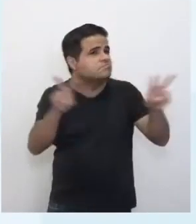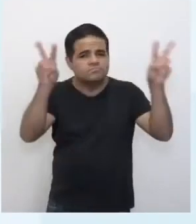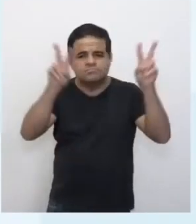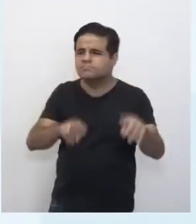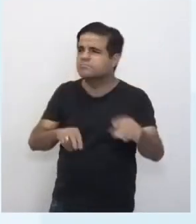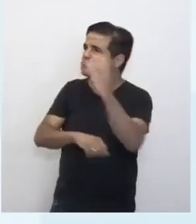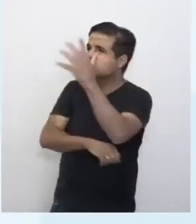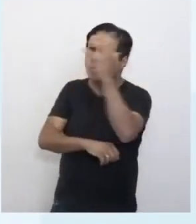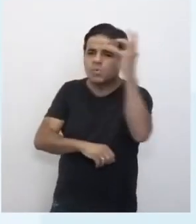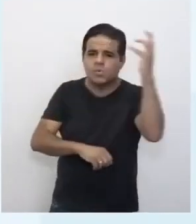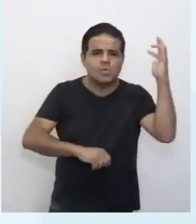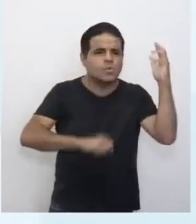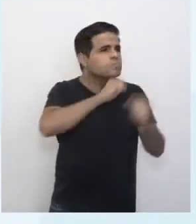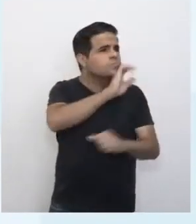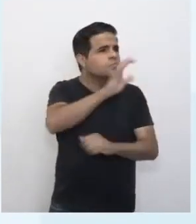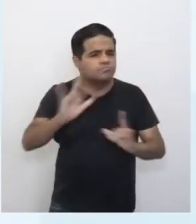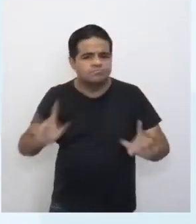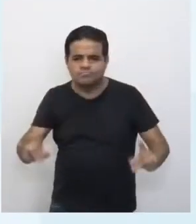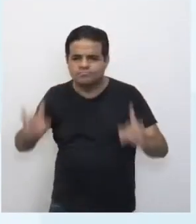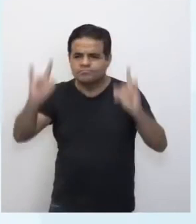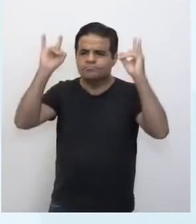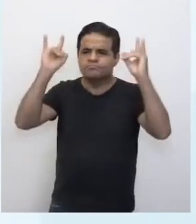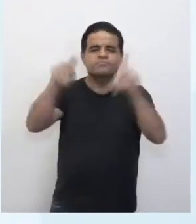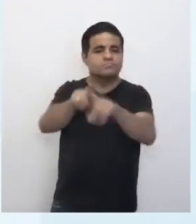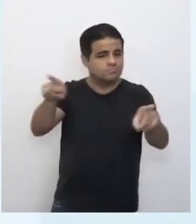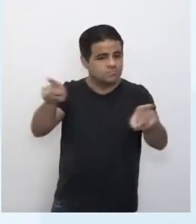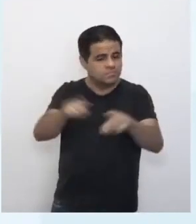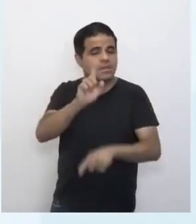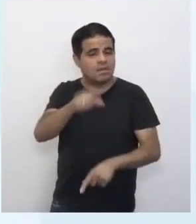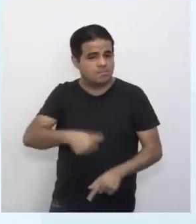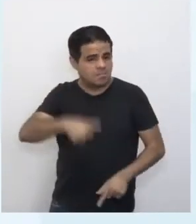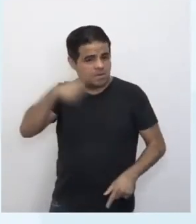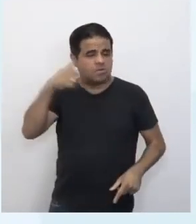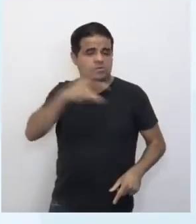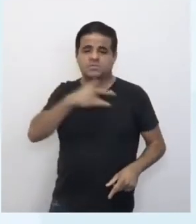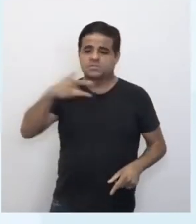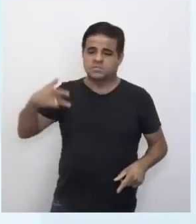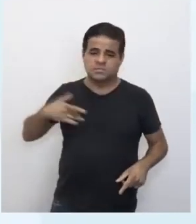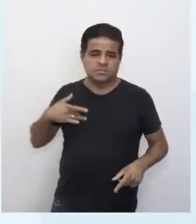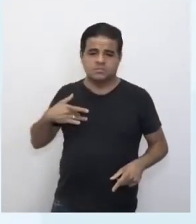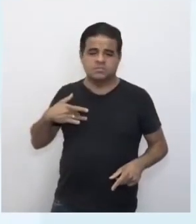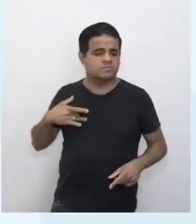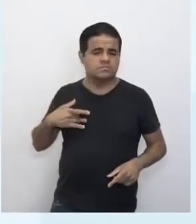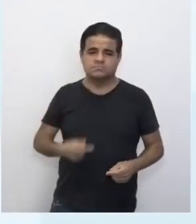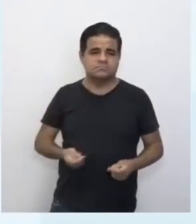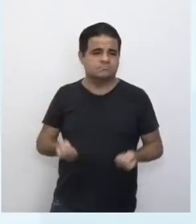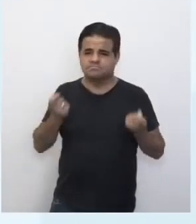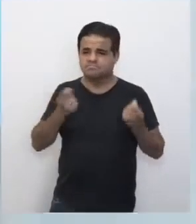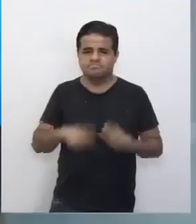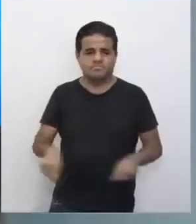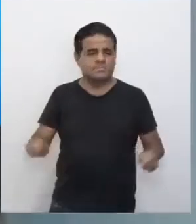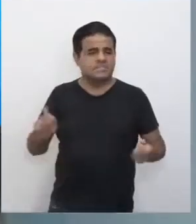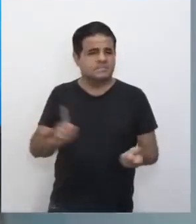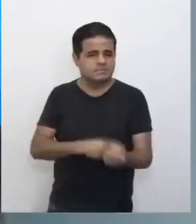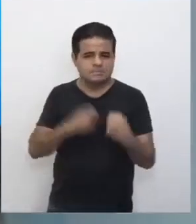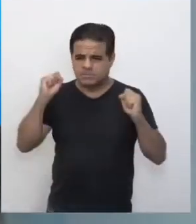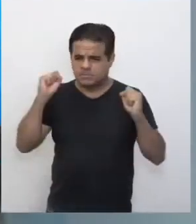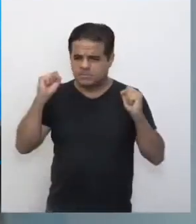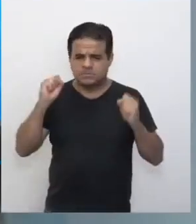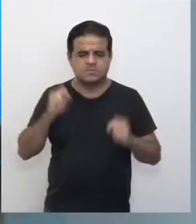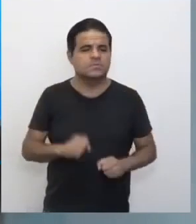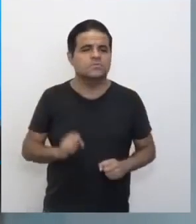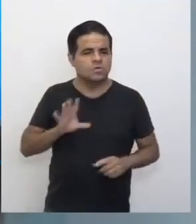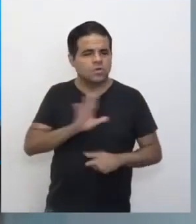da natureza com os edifícios, além de ser mais saudável e sem nenhum estresse. Então, percebe que só